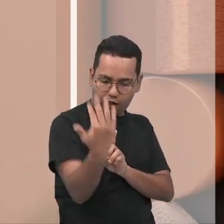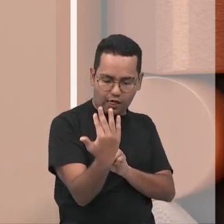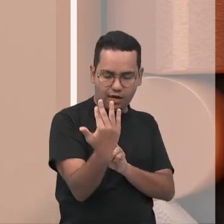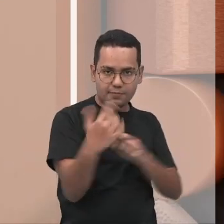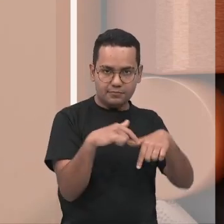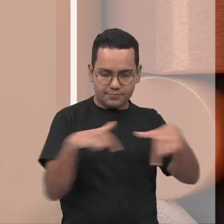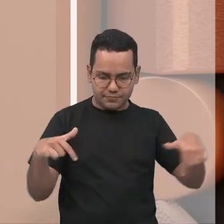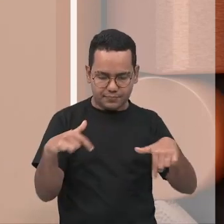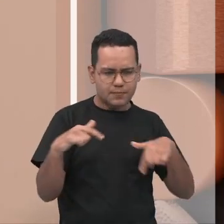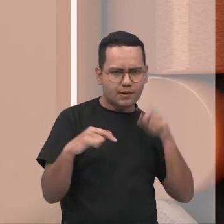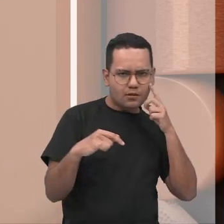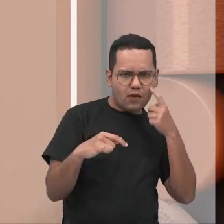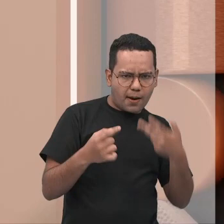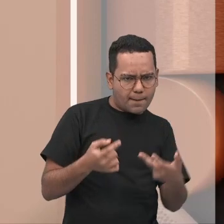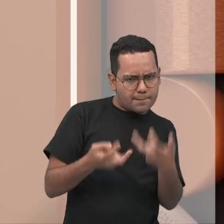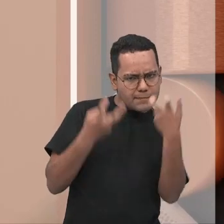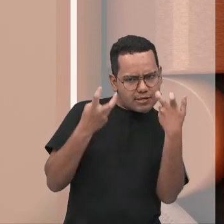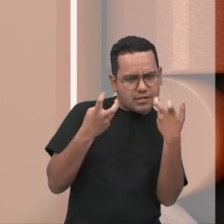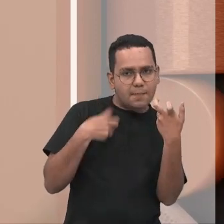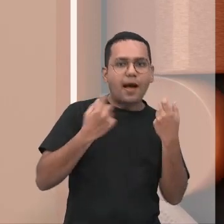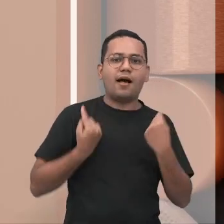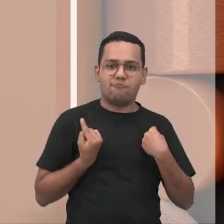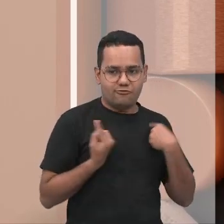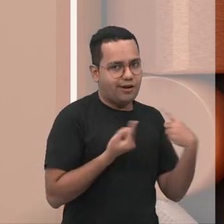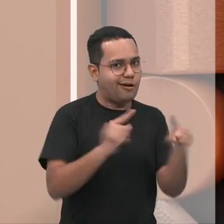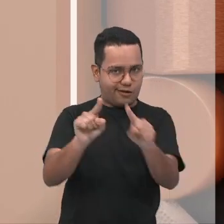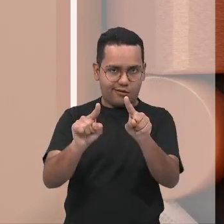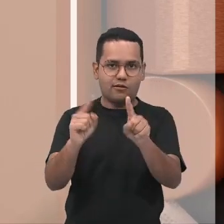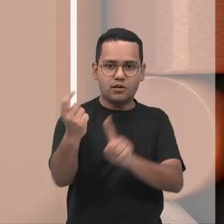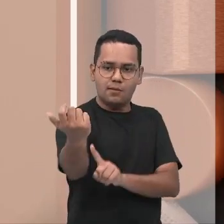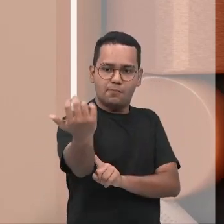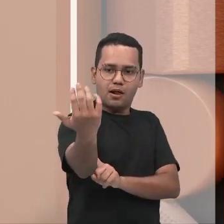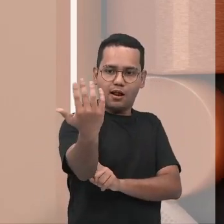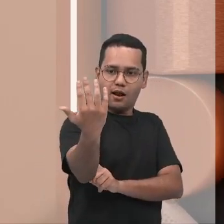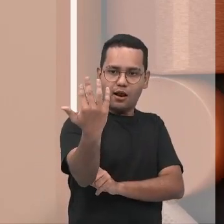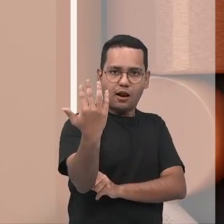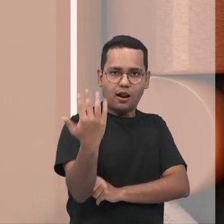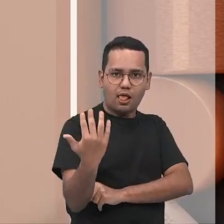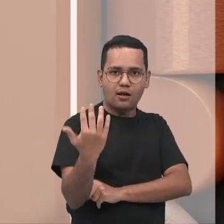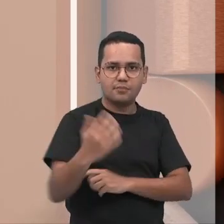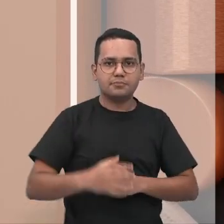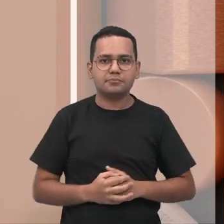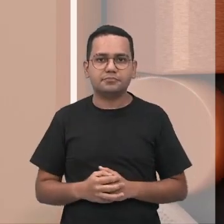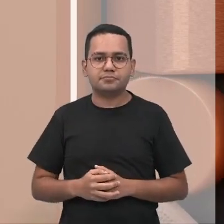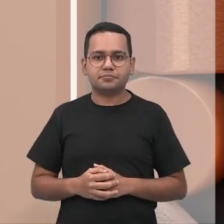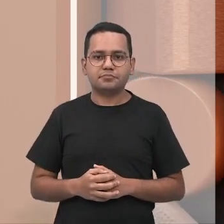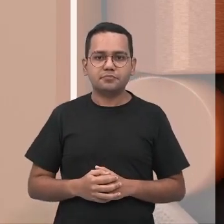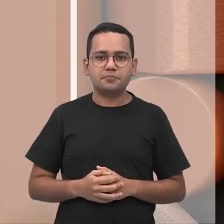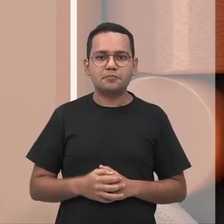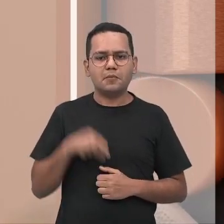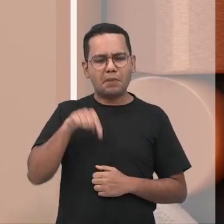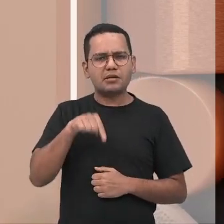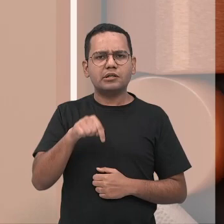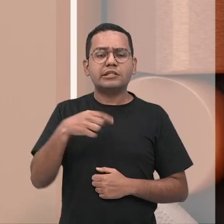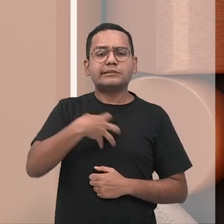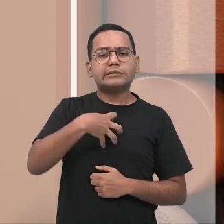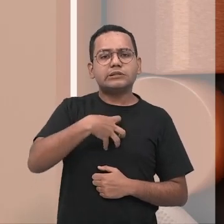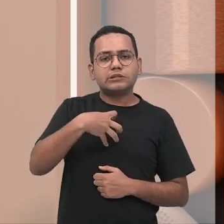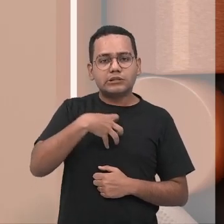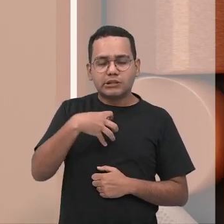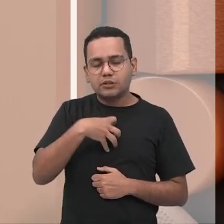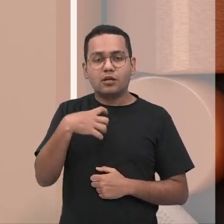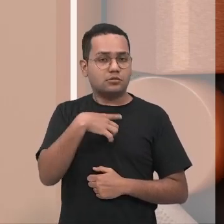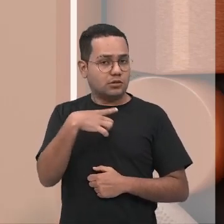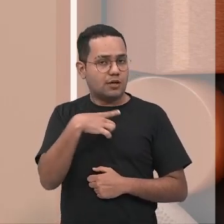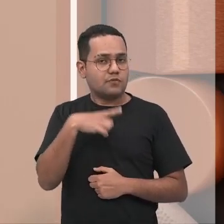poderá avistá-lo e poderá contra-atacá-lo. Essa forma de se fazer guerra foi bastante